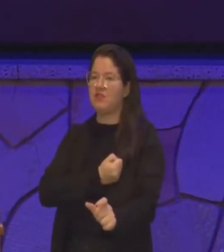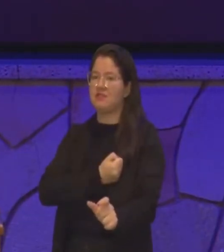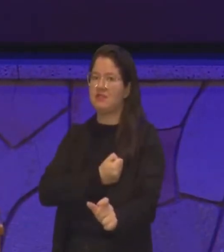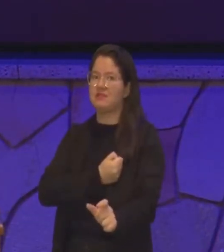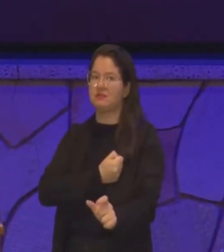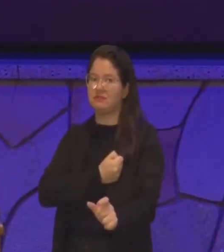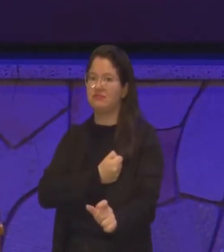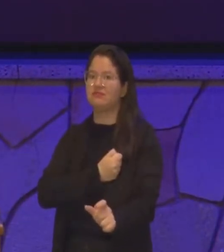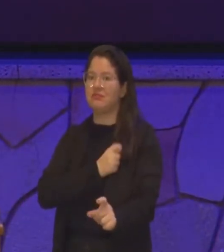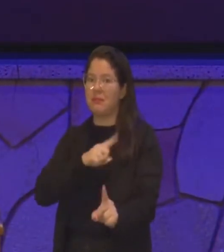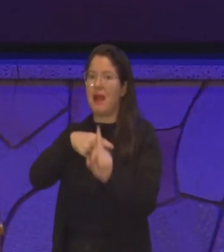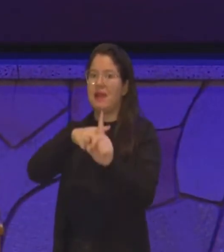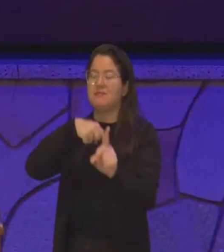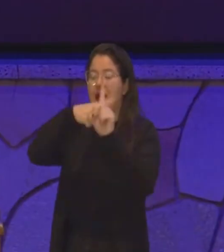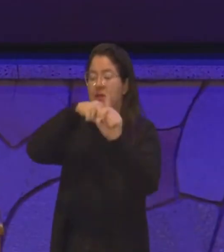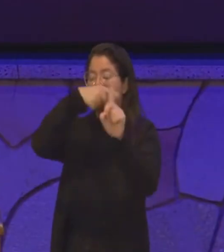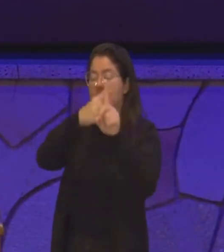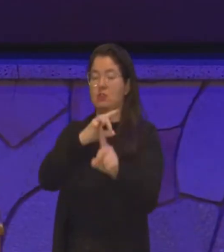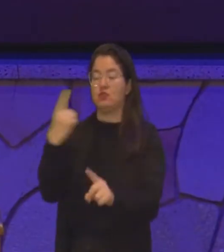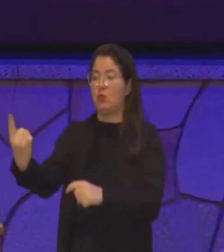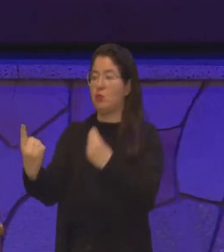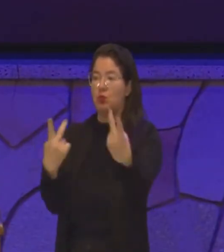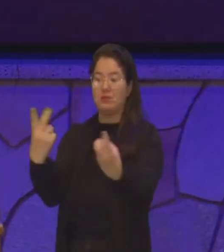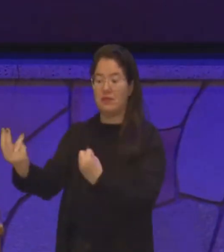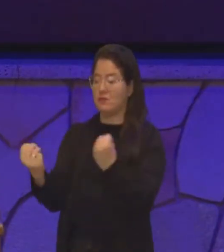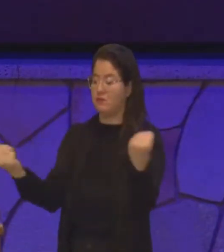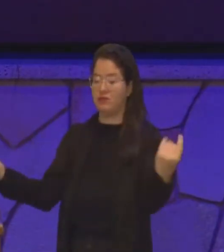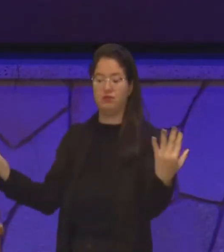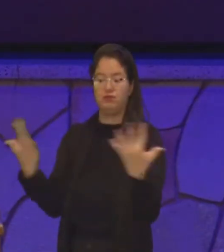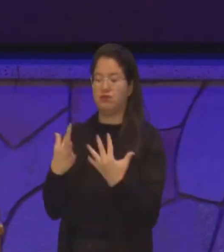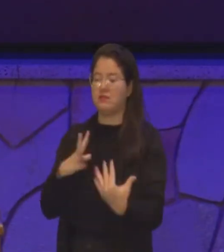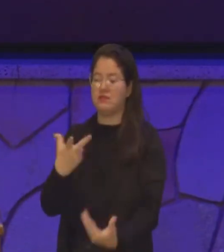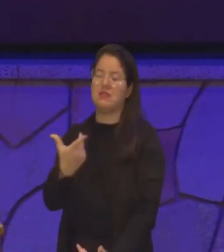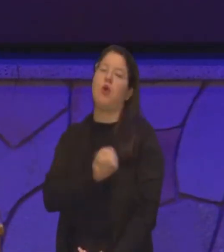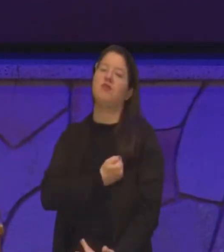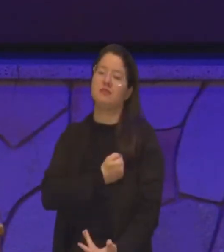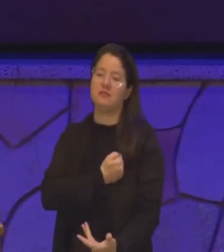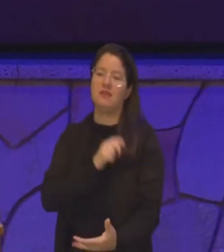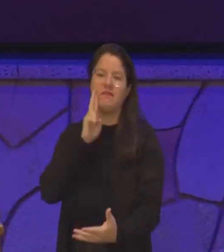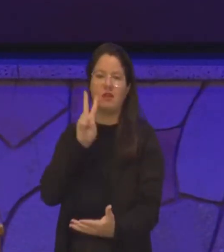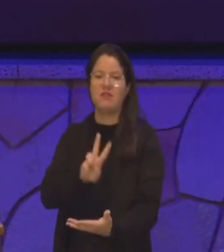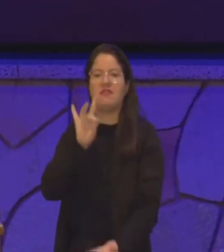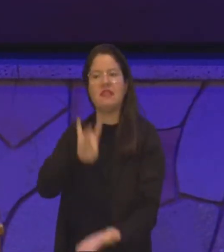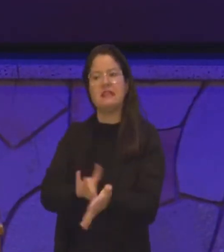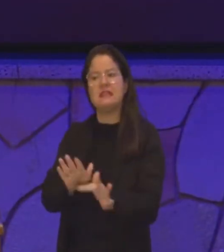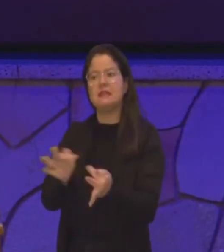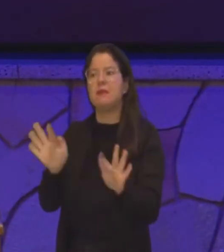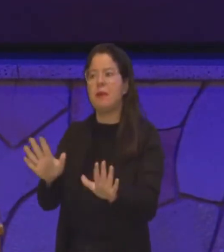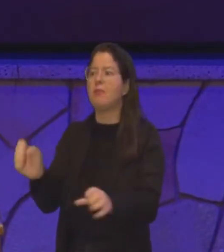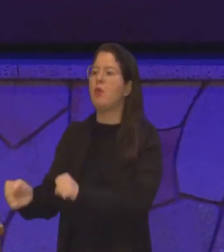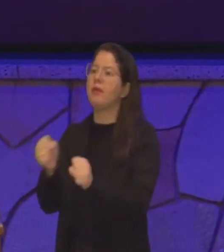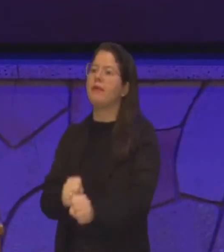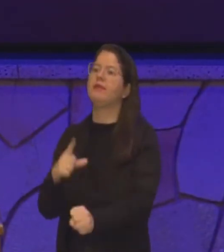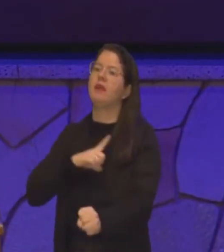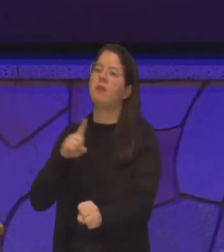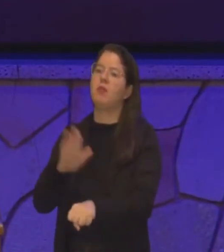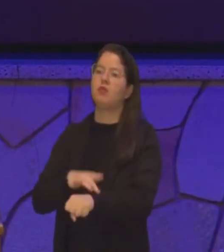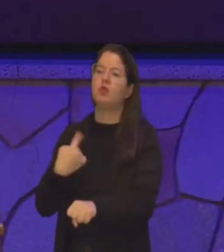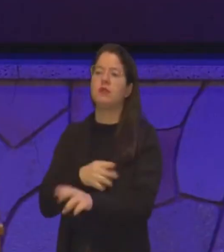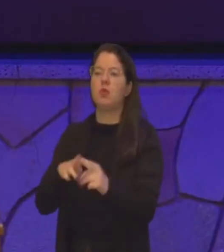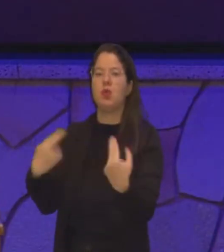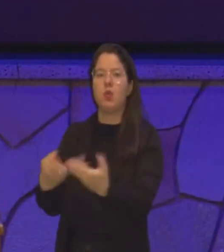nós olharmos para essas verdades simples, mas tão poderosas, quando nos reunirmos em